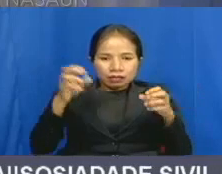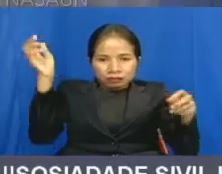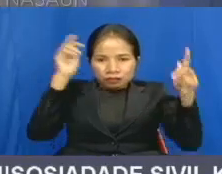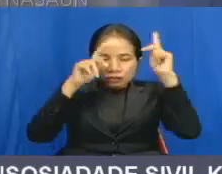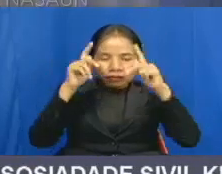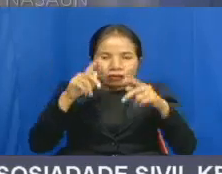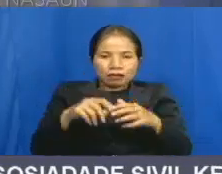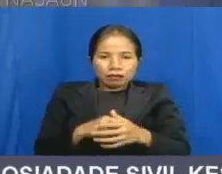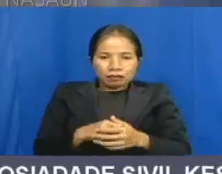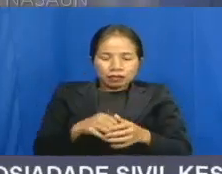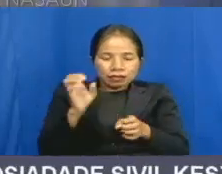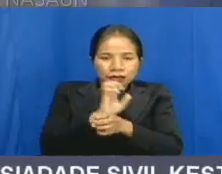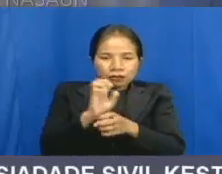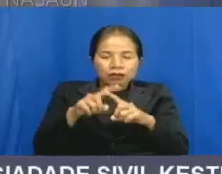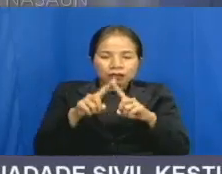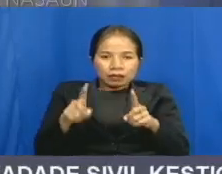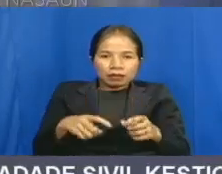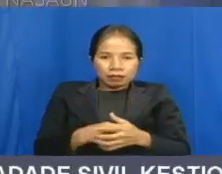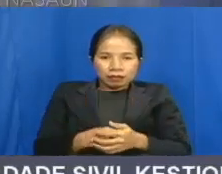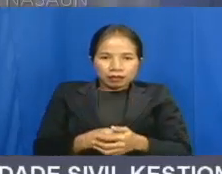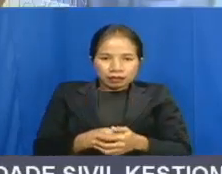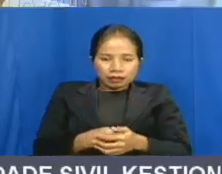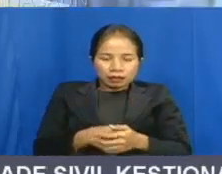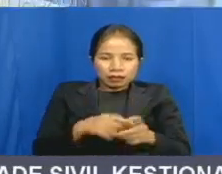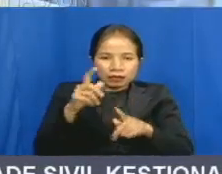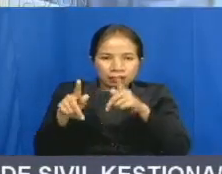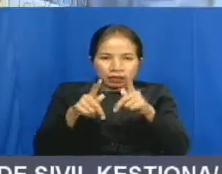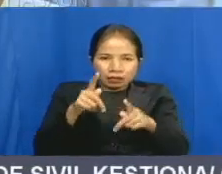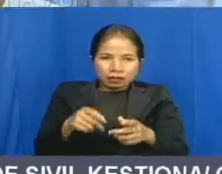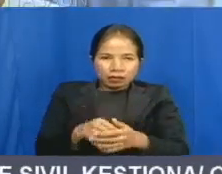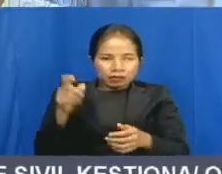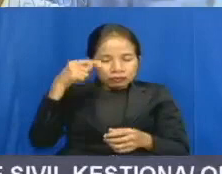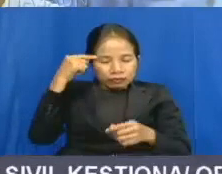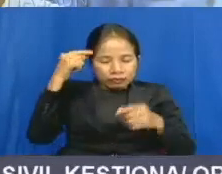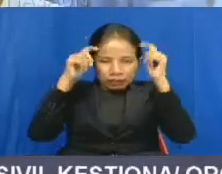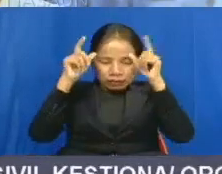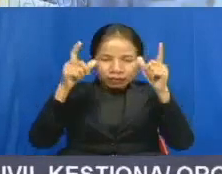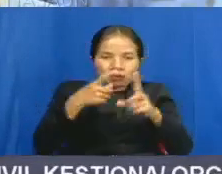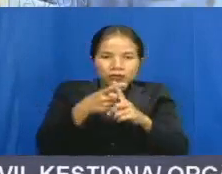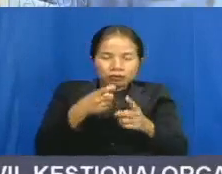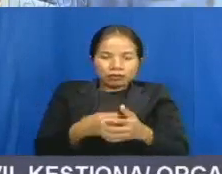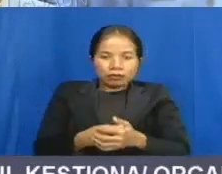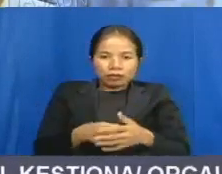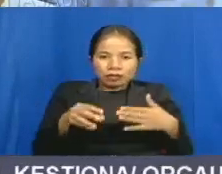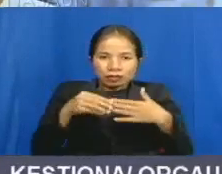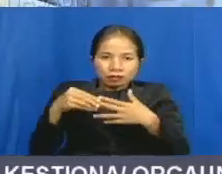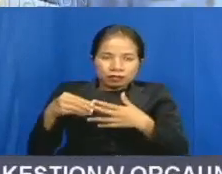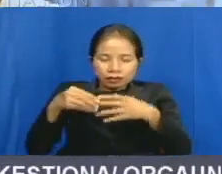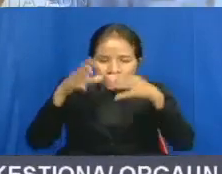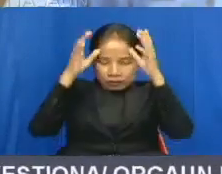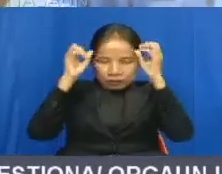preocupação econômica, mas vejo que tem sobrevivência rássica. Antes, né, governo Timor-Leste, lhe russe enviado especial